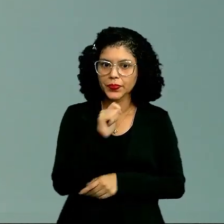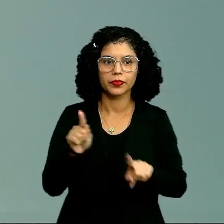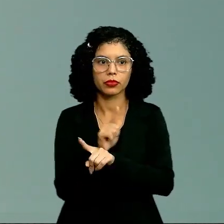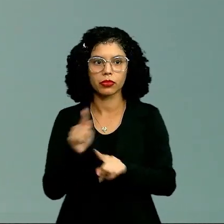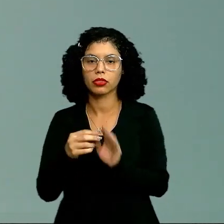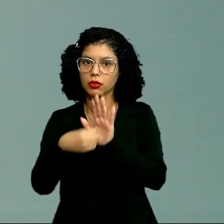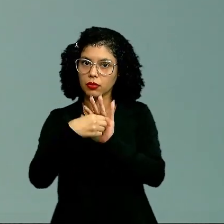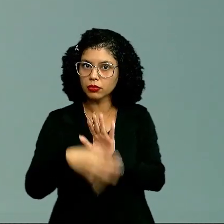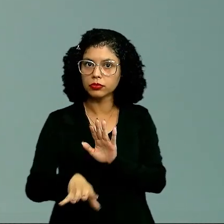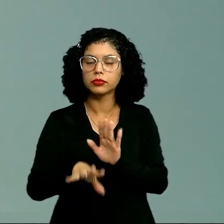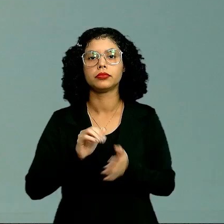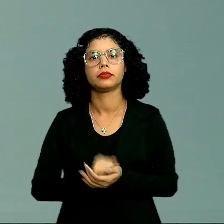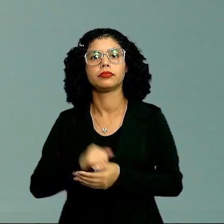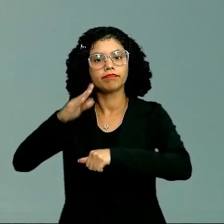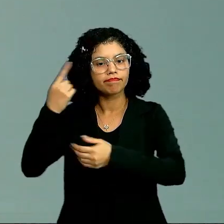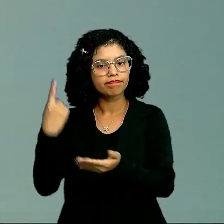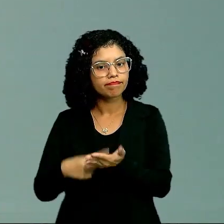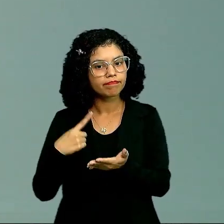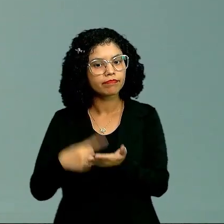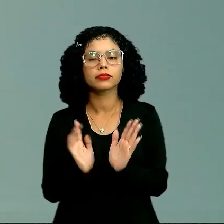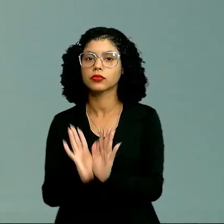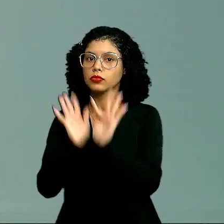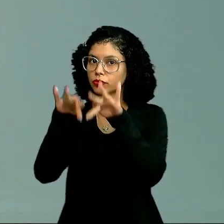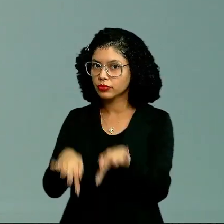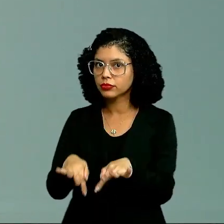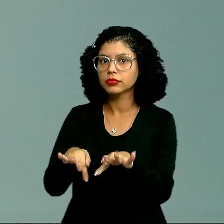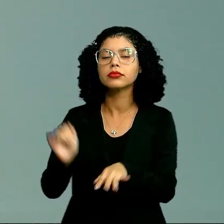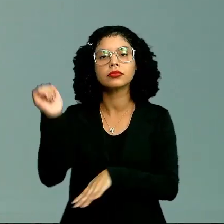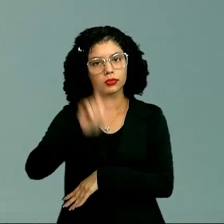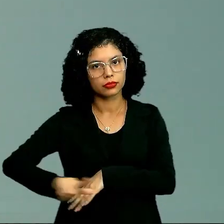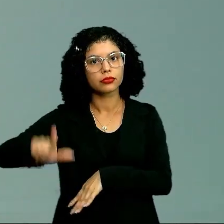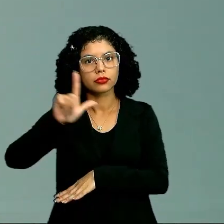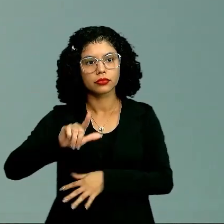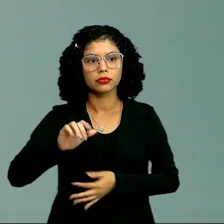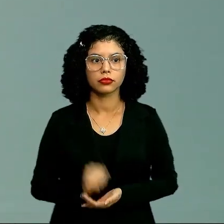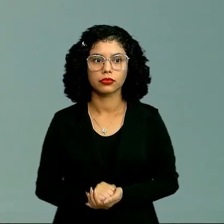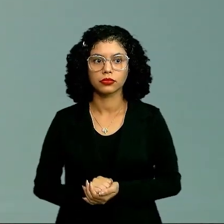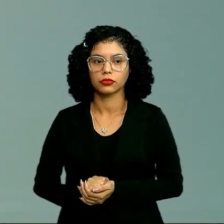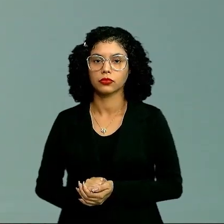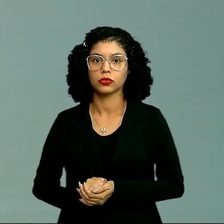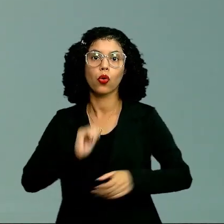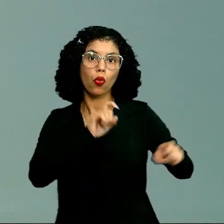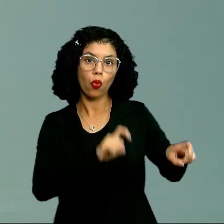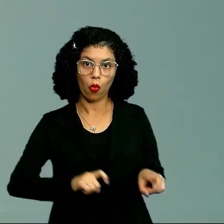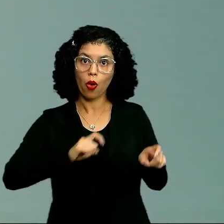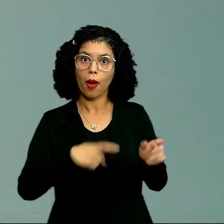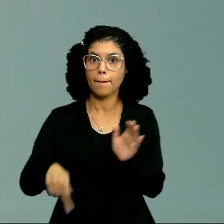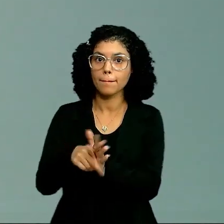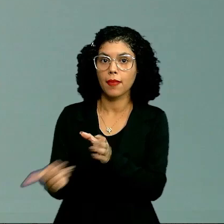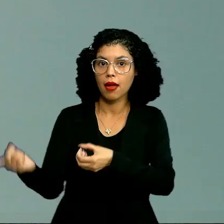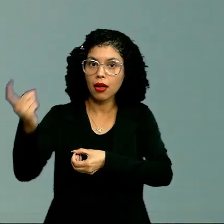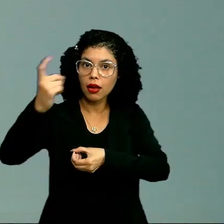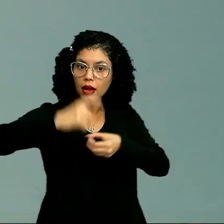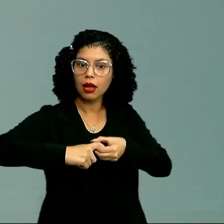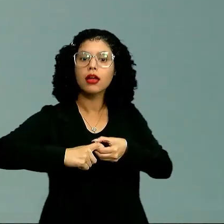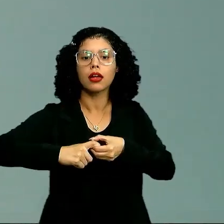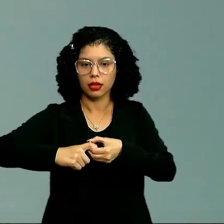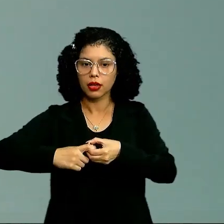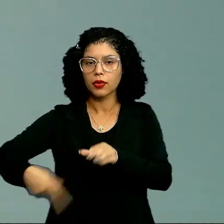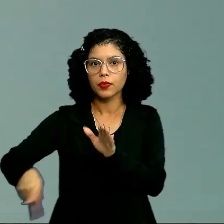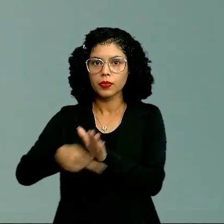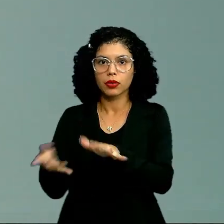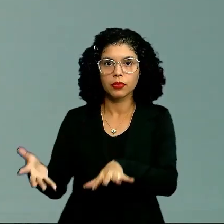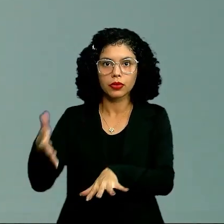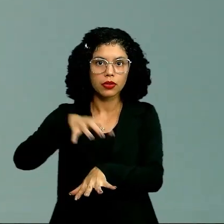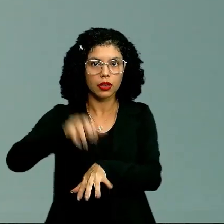de transição que marca o fim da literatura colonial para a literatura